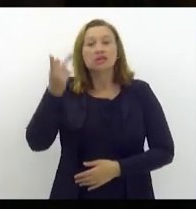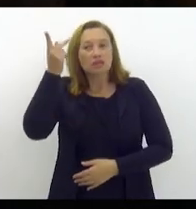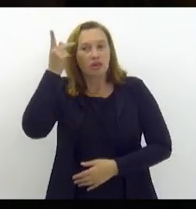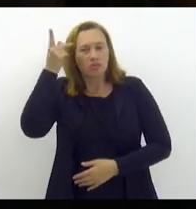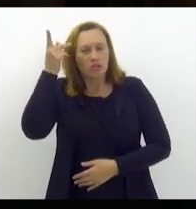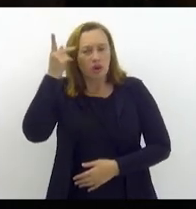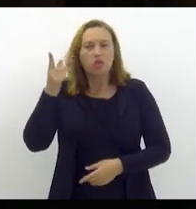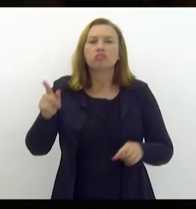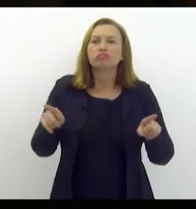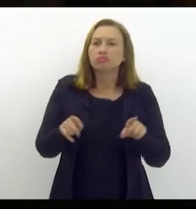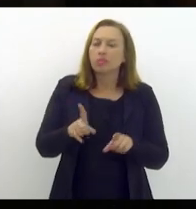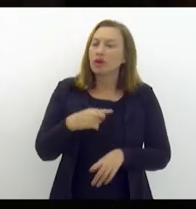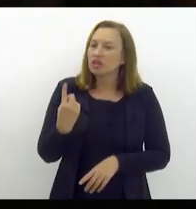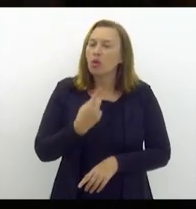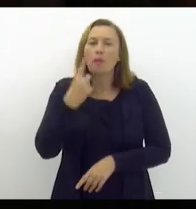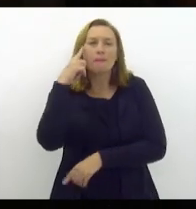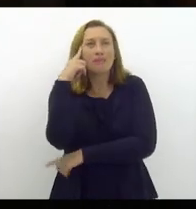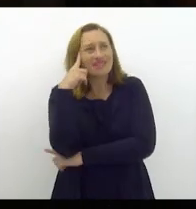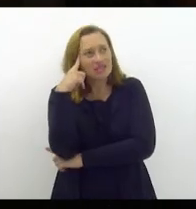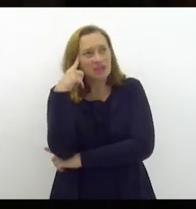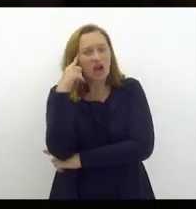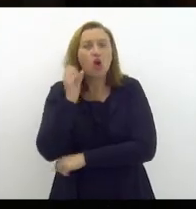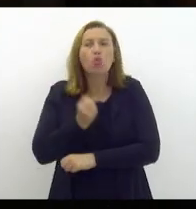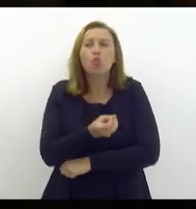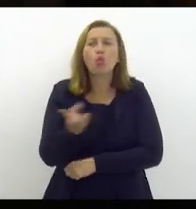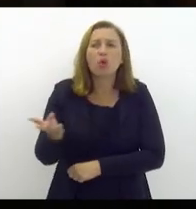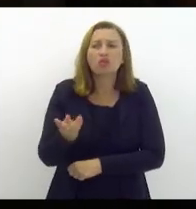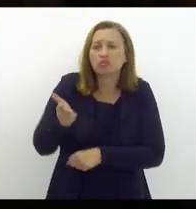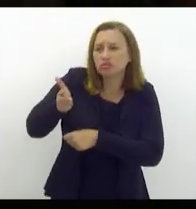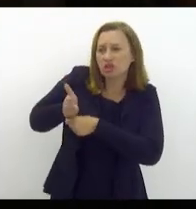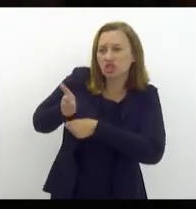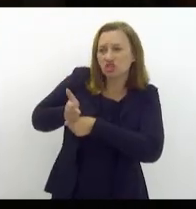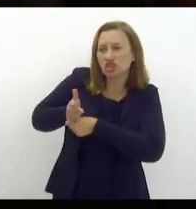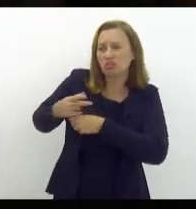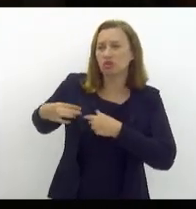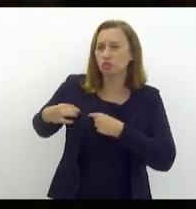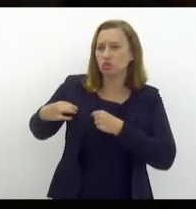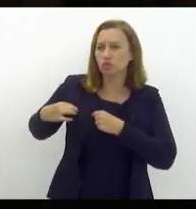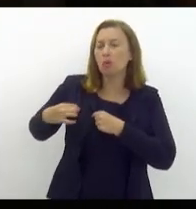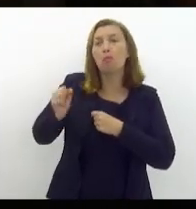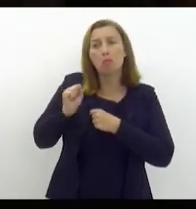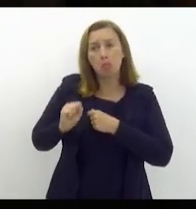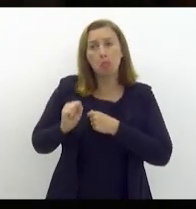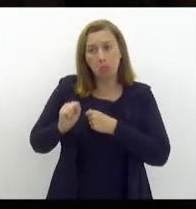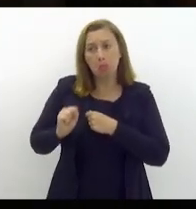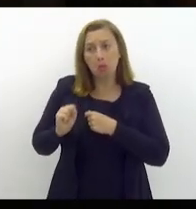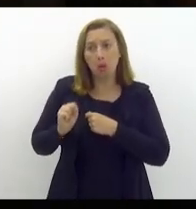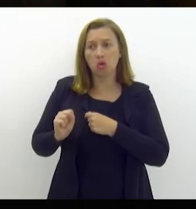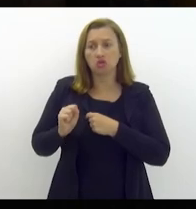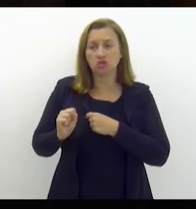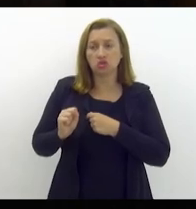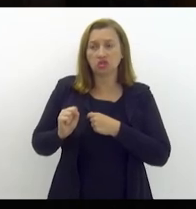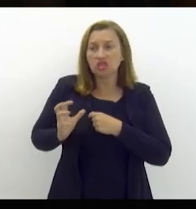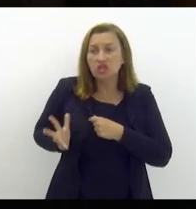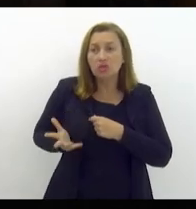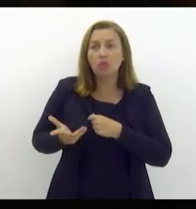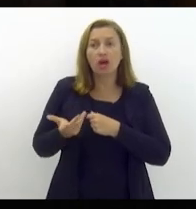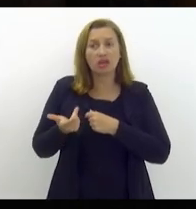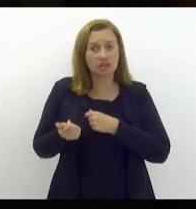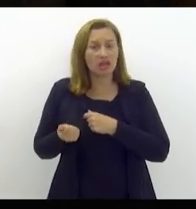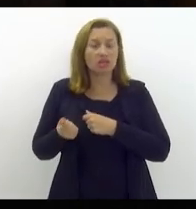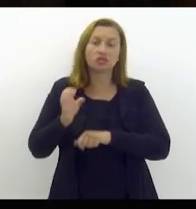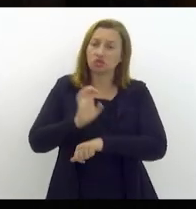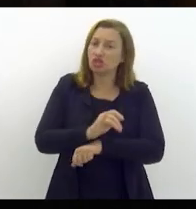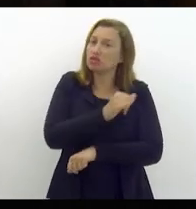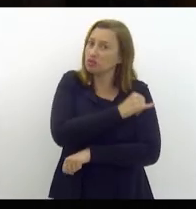para a gente também pensar o quanto que as câmeras corporais podem ser eficazes no